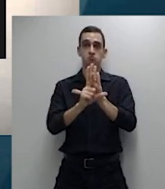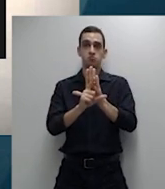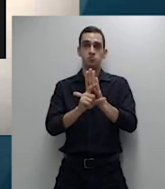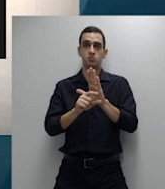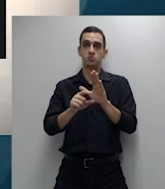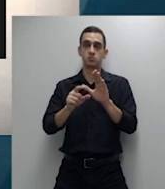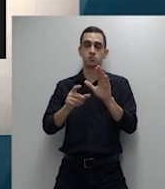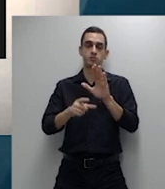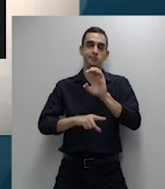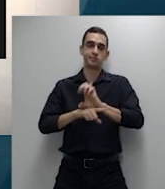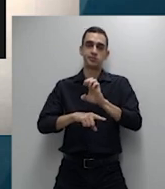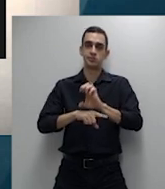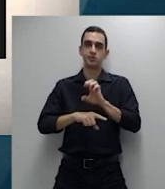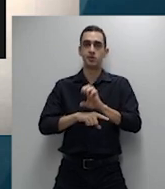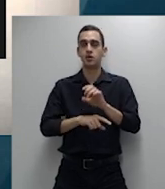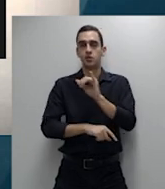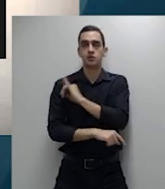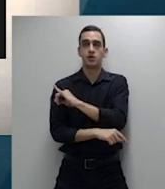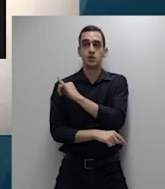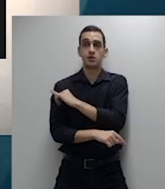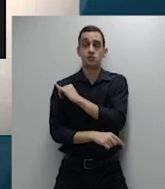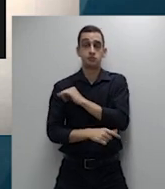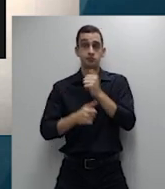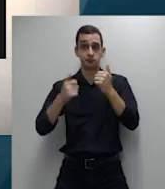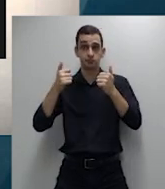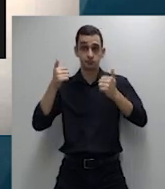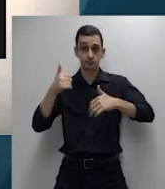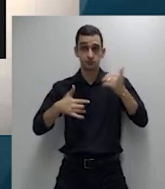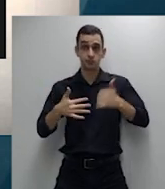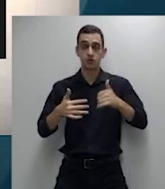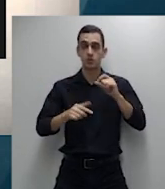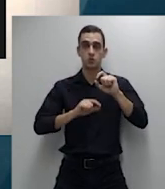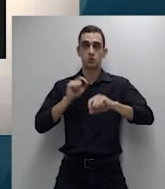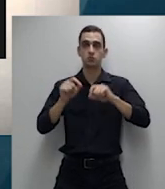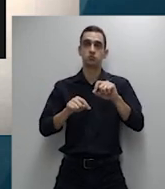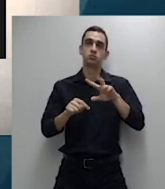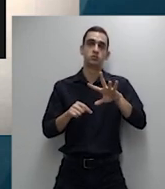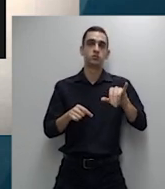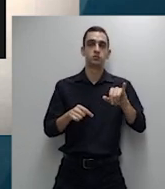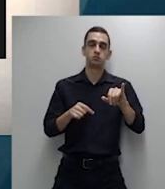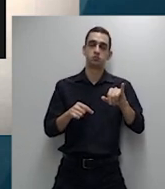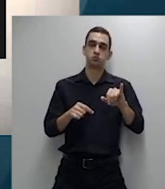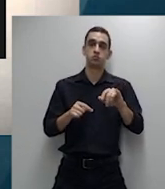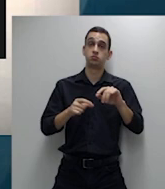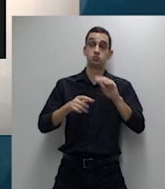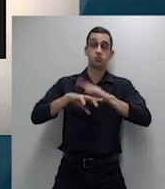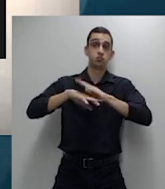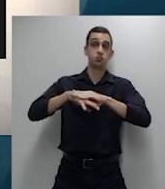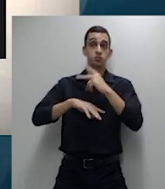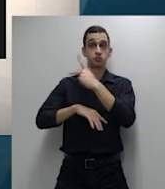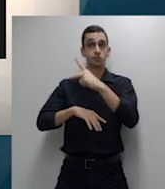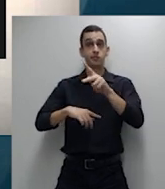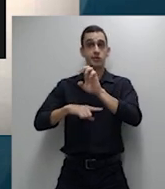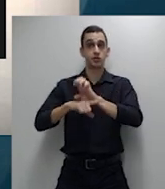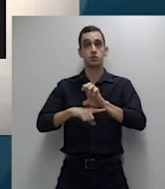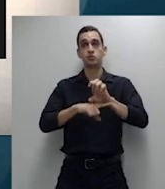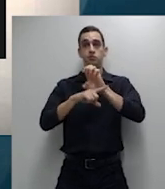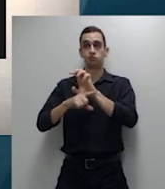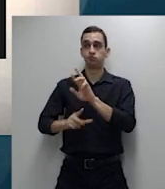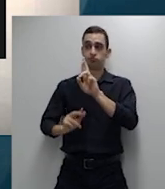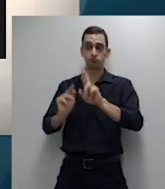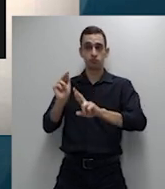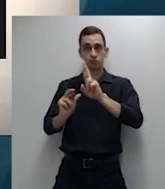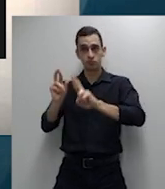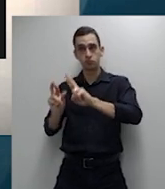Janeiro essa lei da sucumbência integralmente para eles no caso concreto como ressaltou o ministro